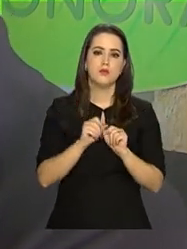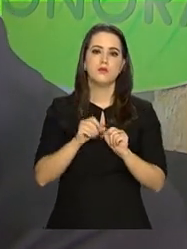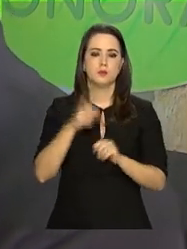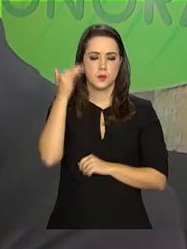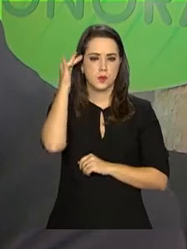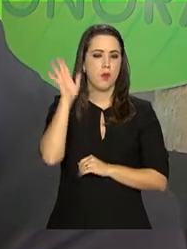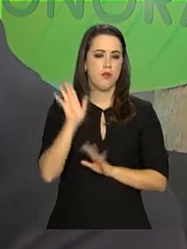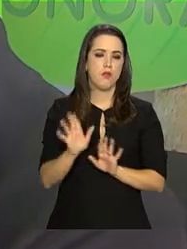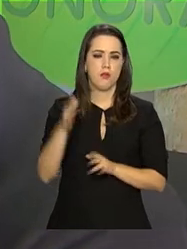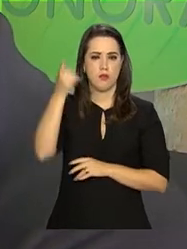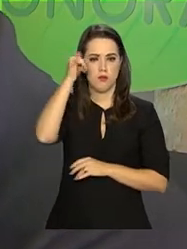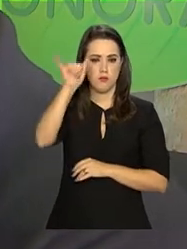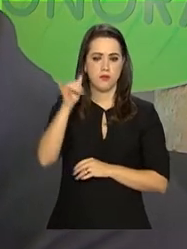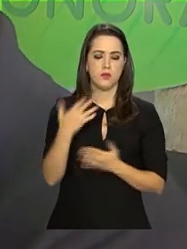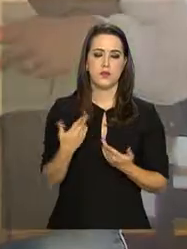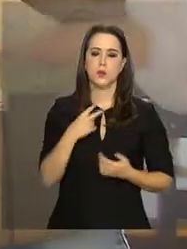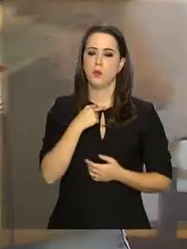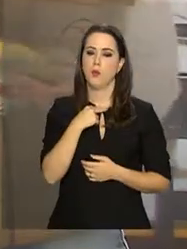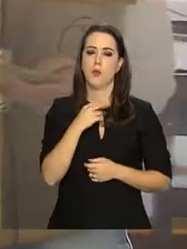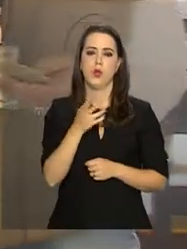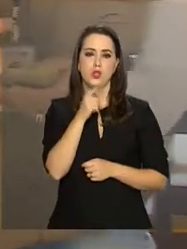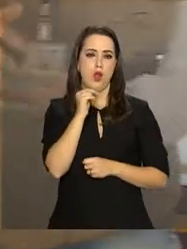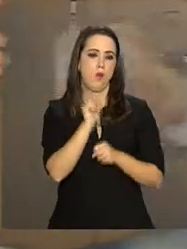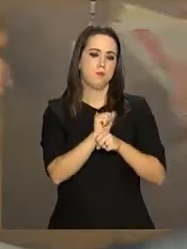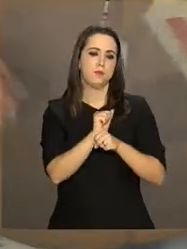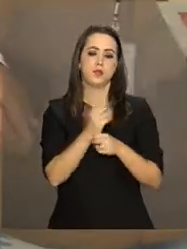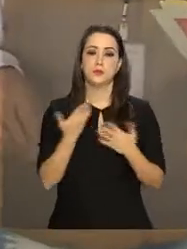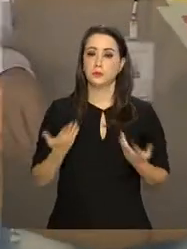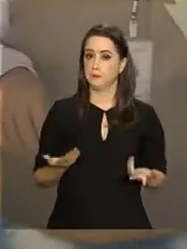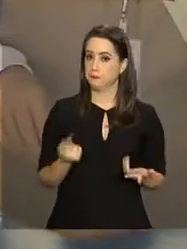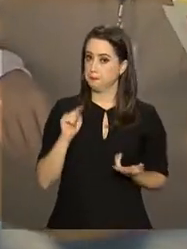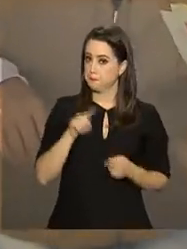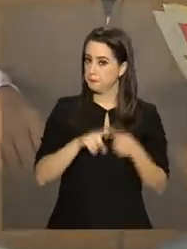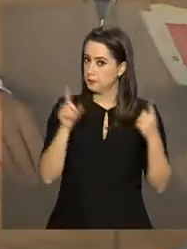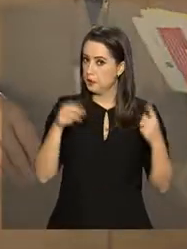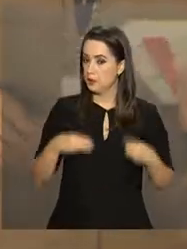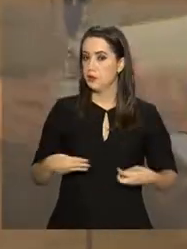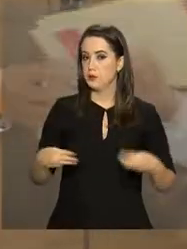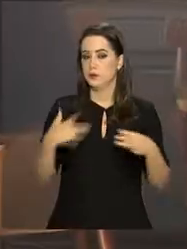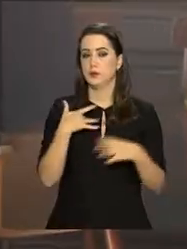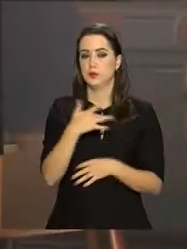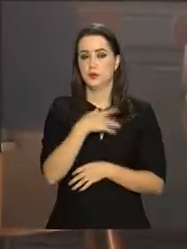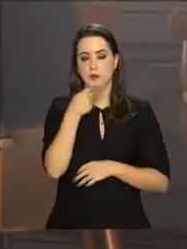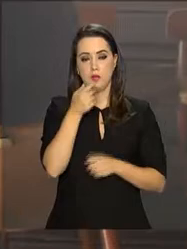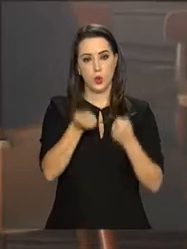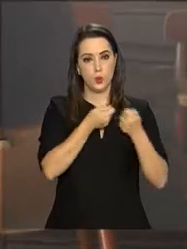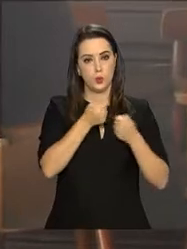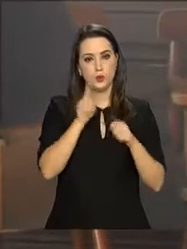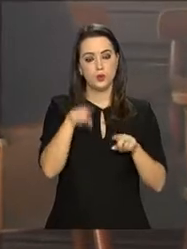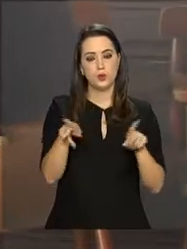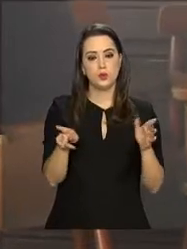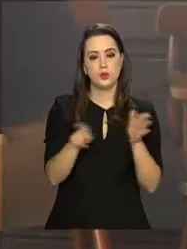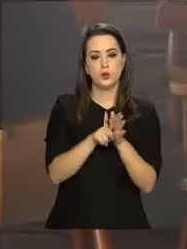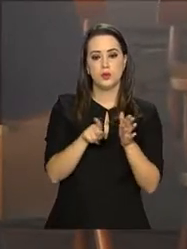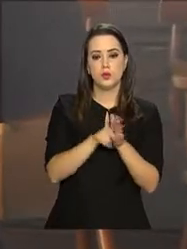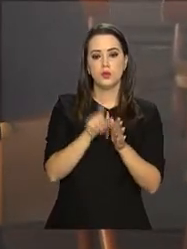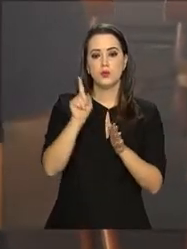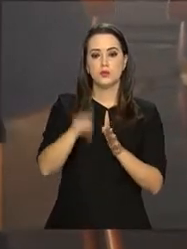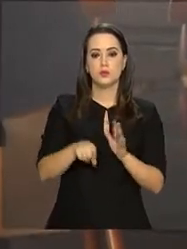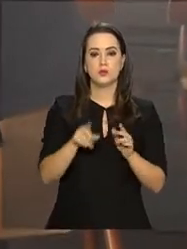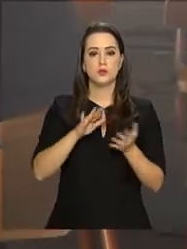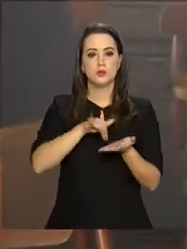entendo é que eu vejo como pode ficar acumulado de acordo com o ministério da saúde o controle é feito pelas secretarias de saúde